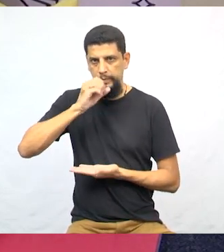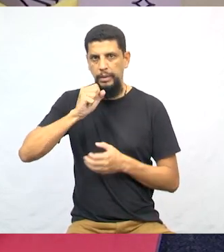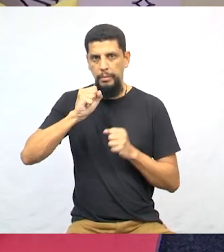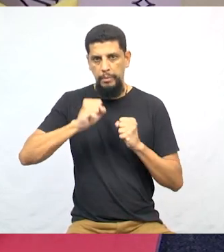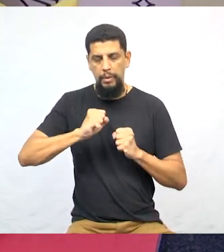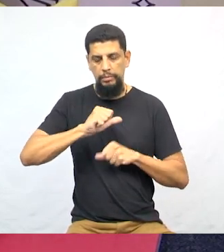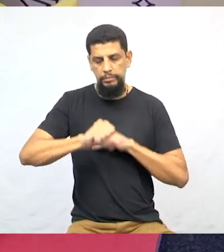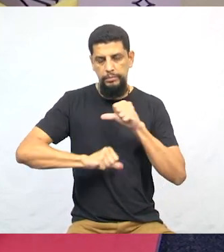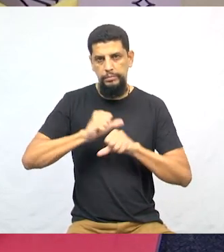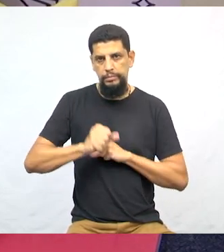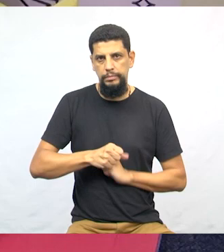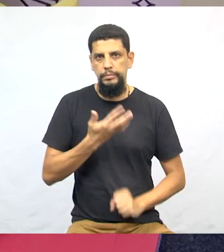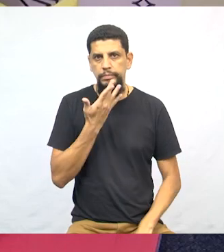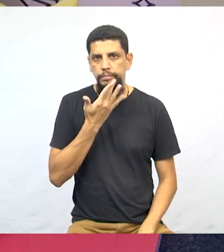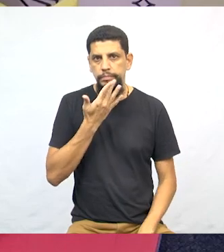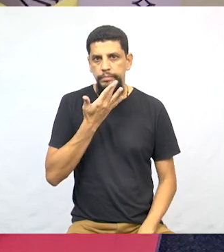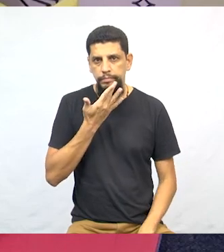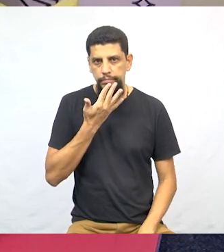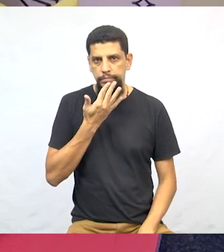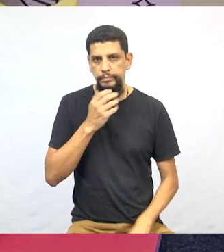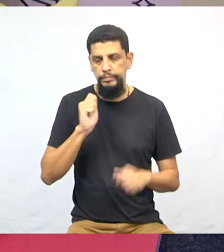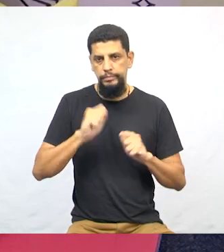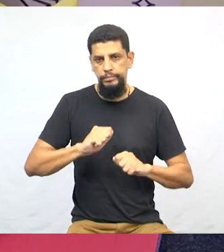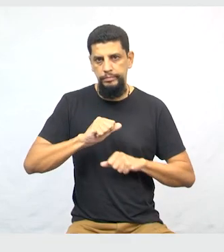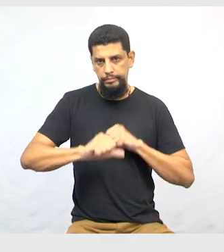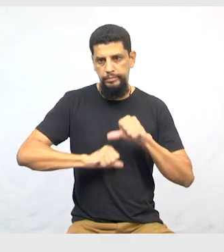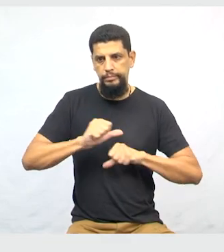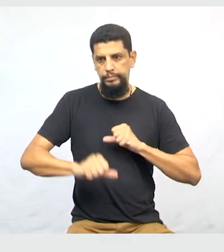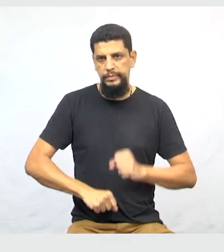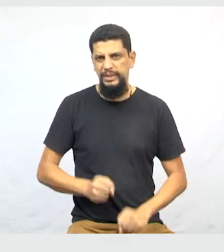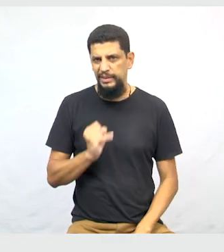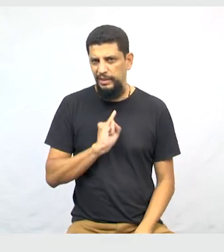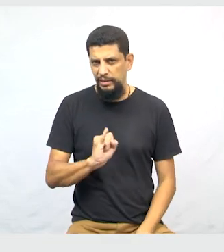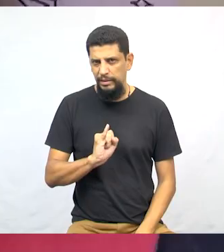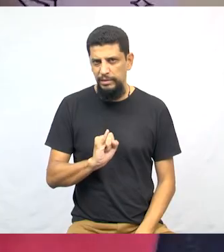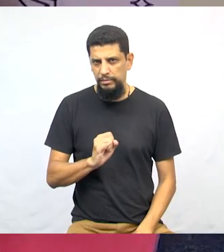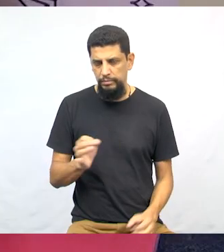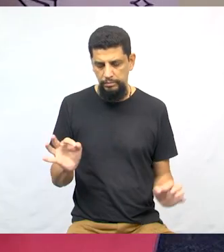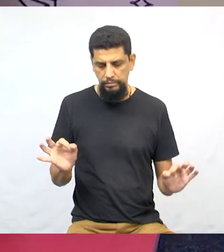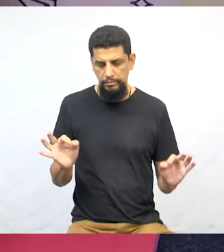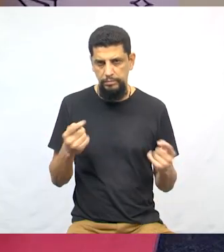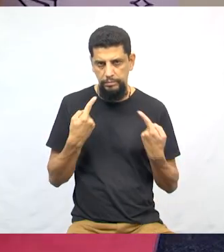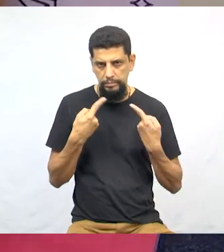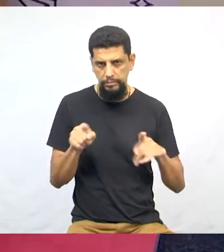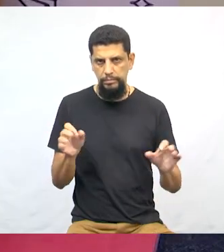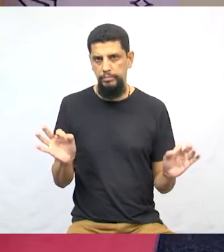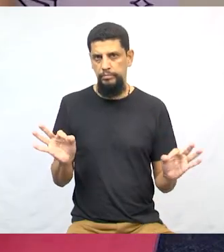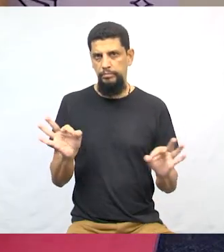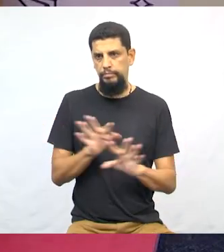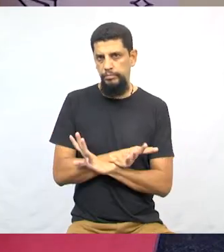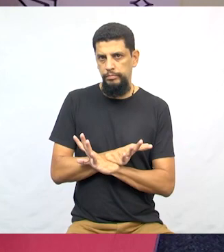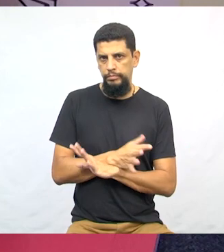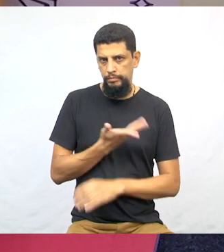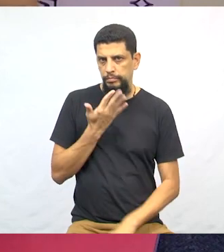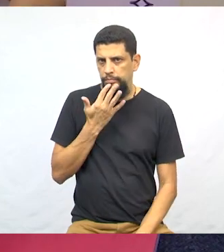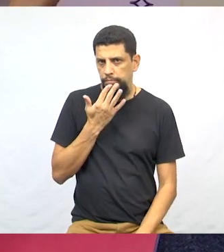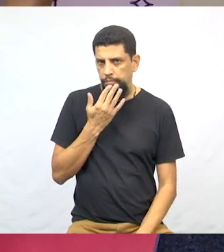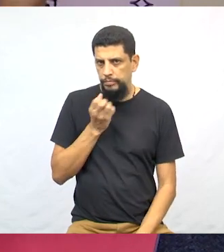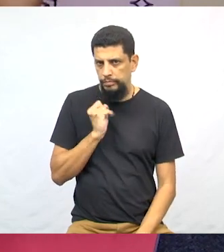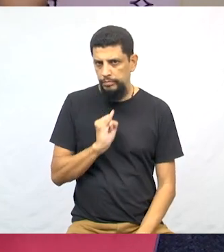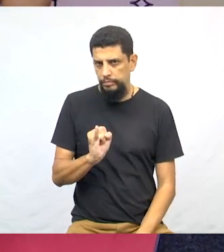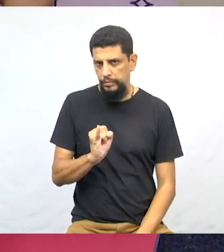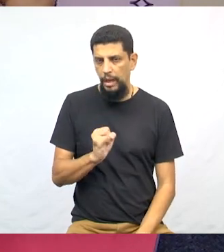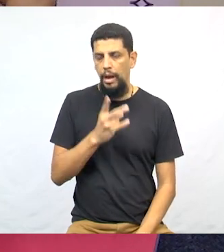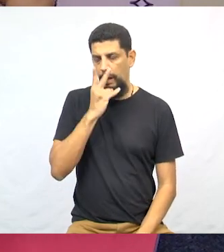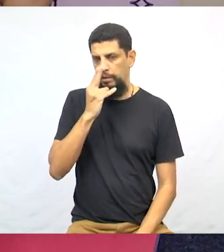cores. Sim, colocar mais copos. Será que acabaram os desafios aí com essas cores e esses